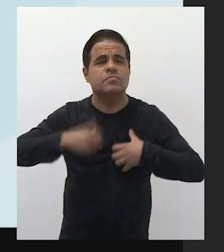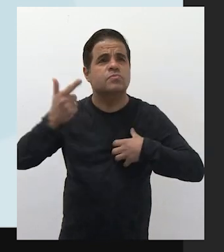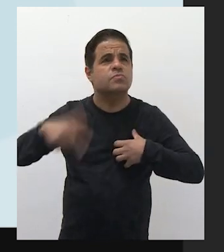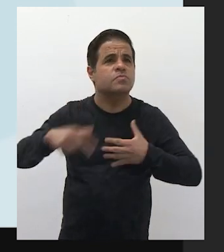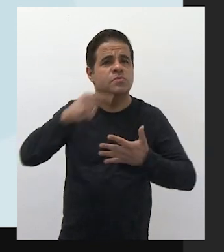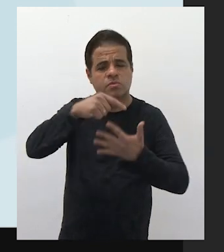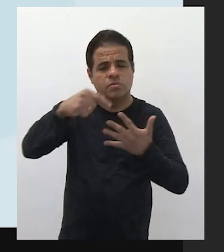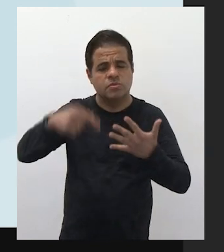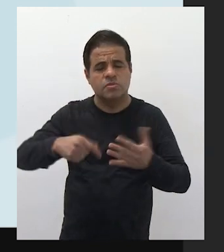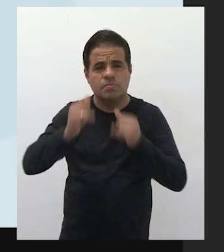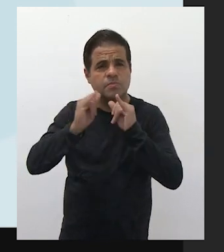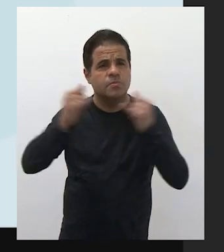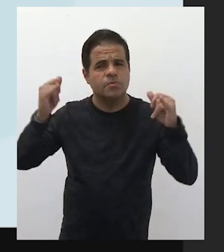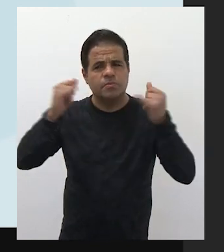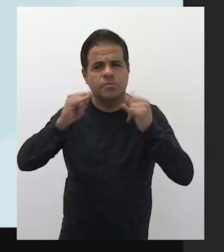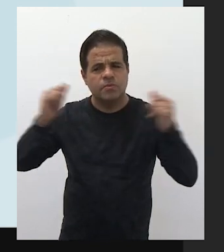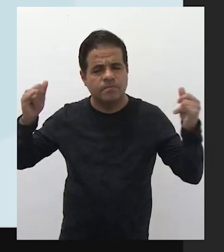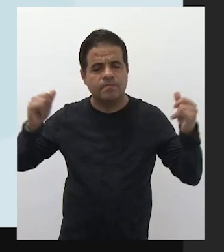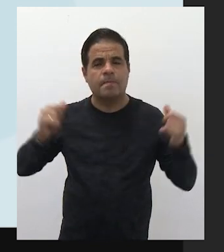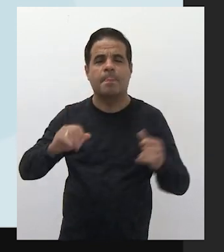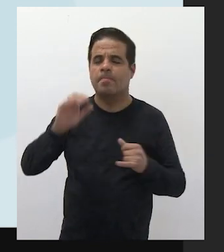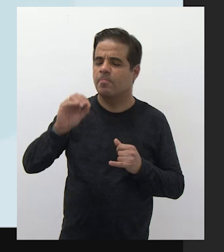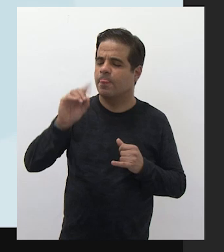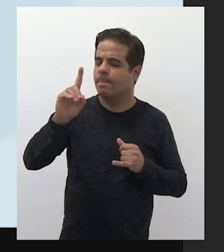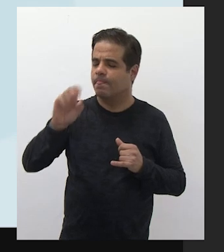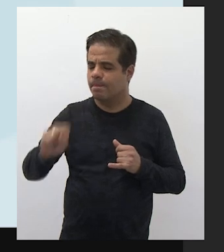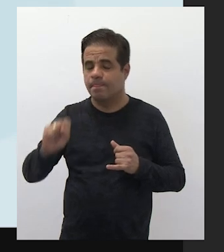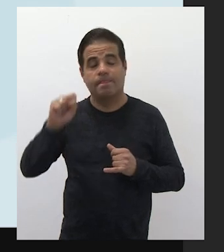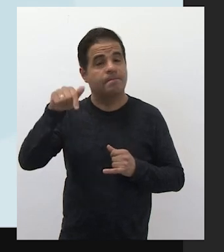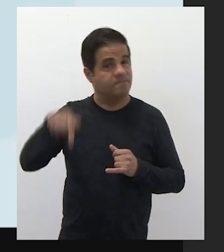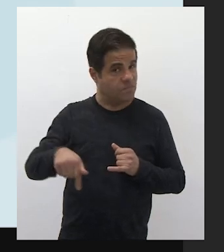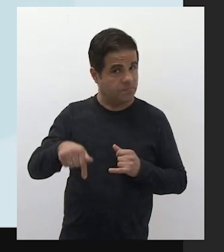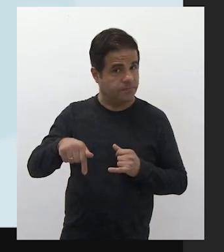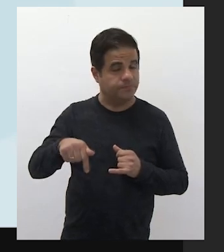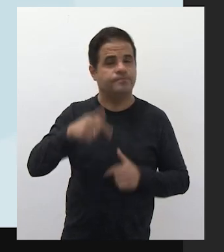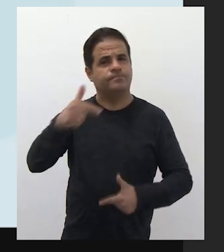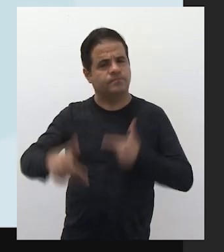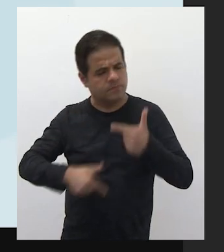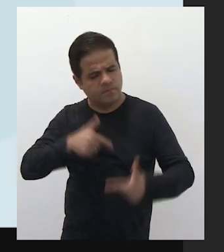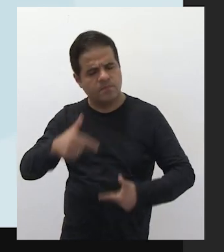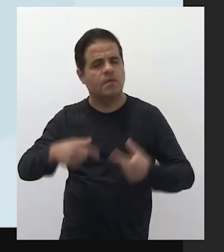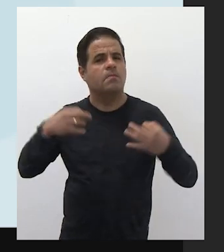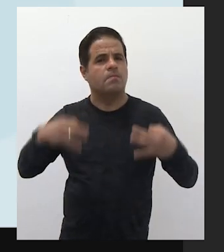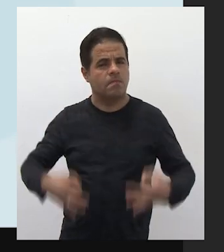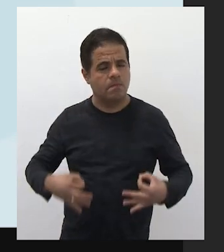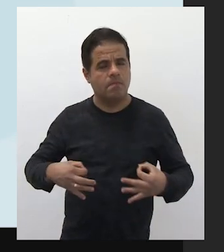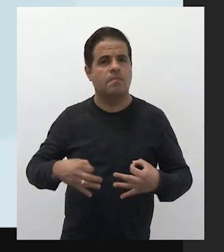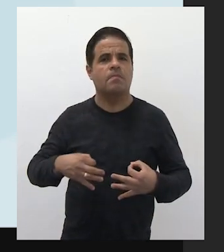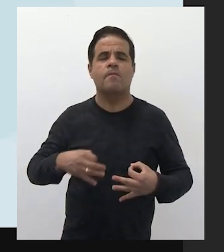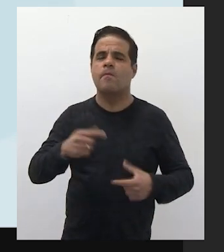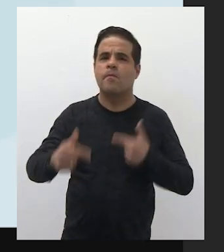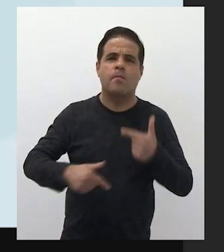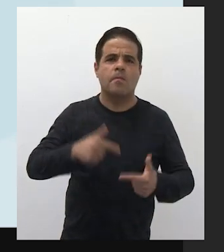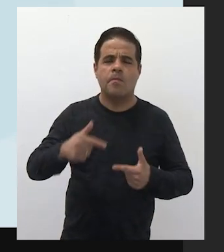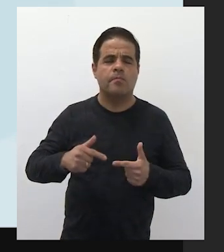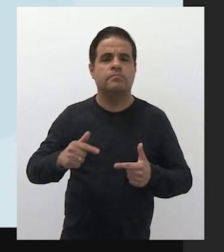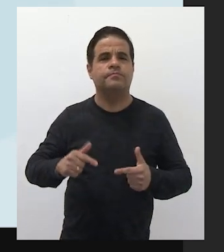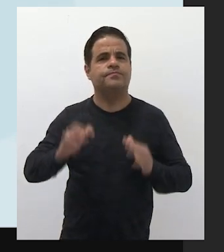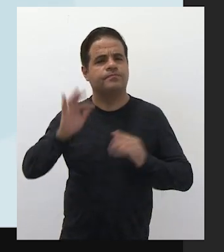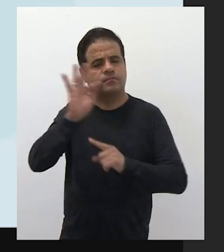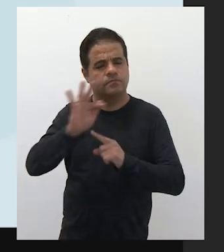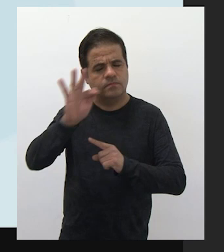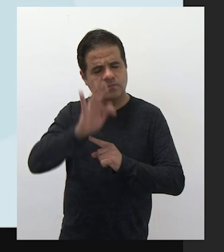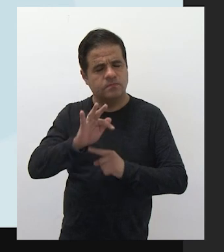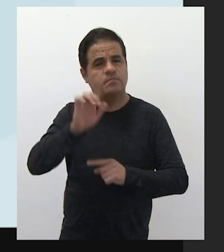alternativas de energia elétrica. ODS 7, trabalho decente, que é o trabalho formal com